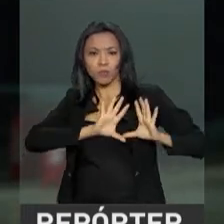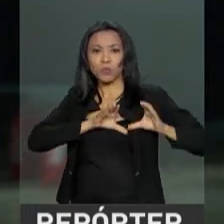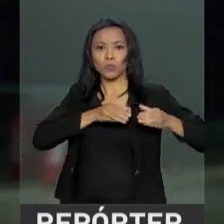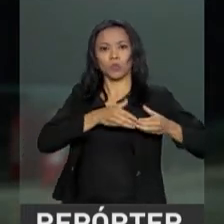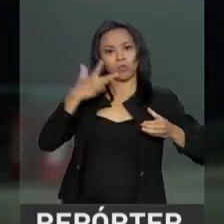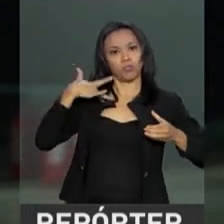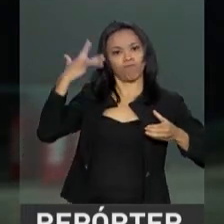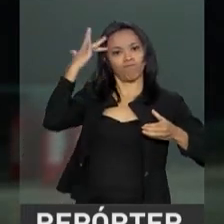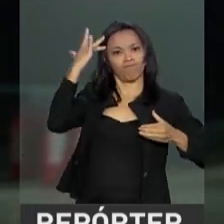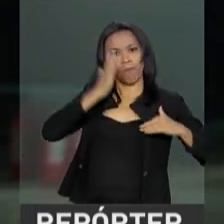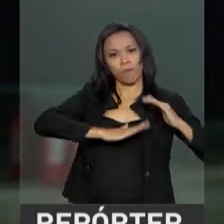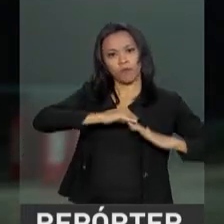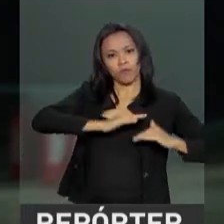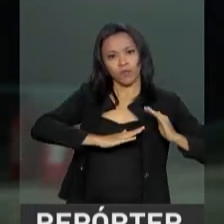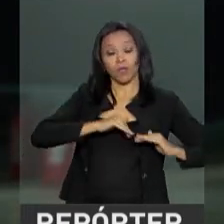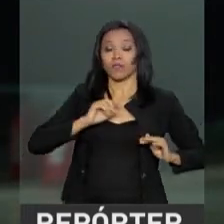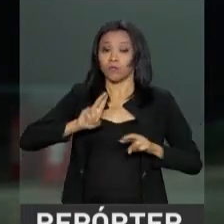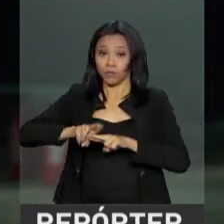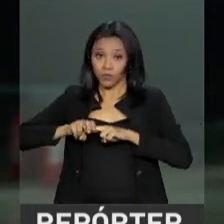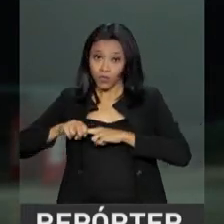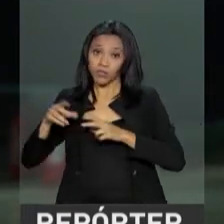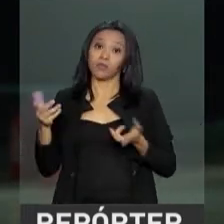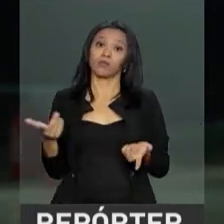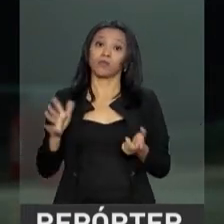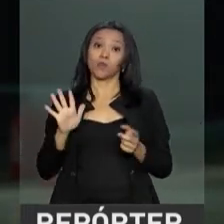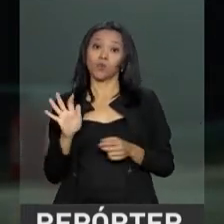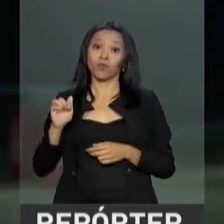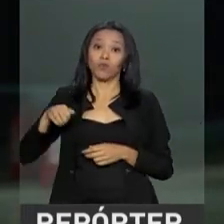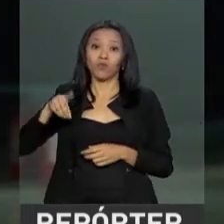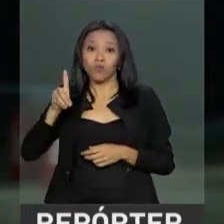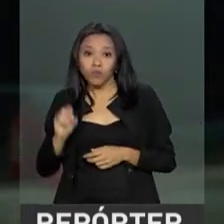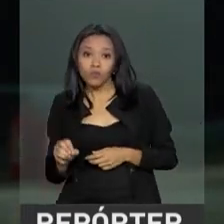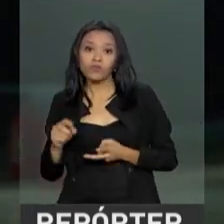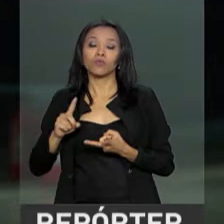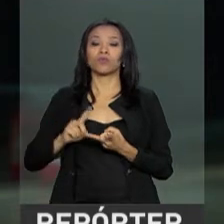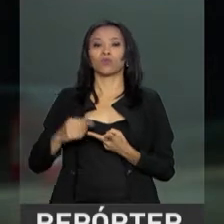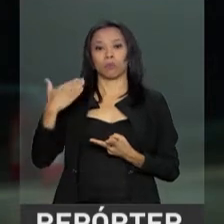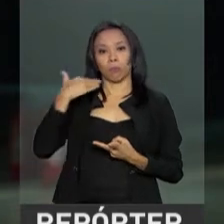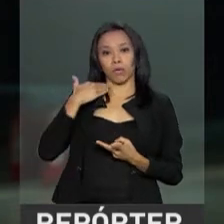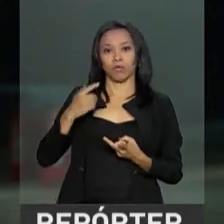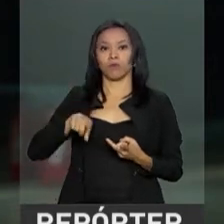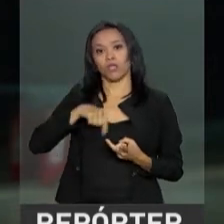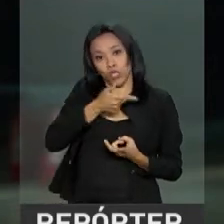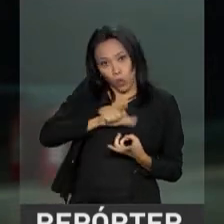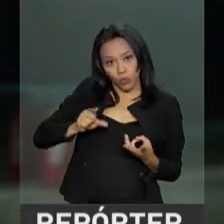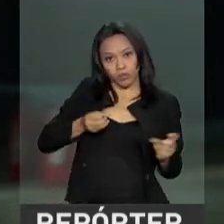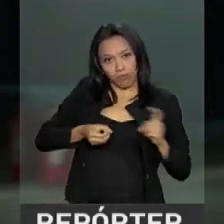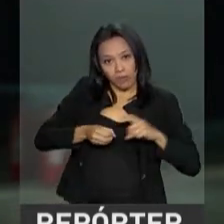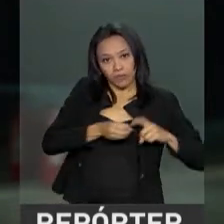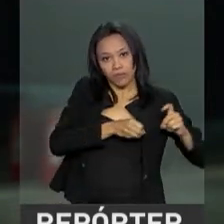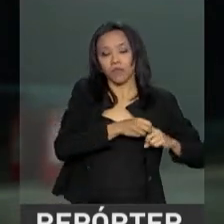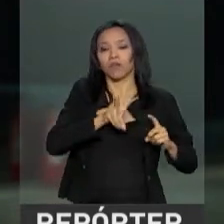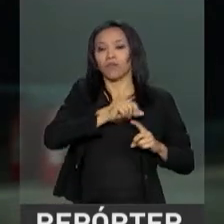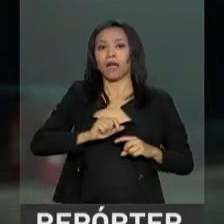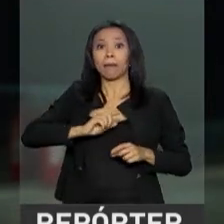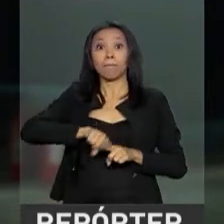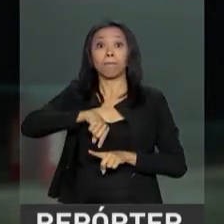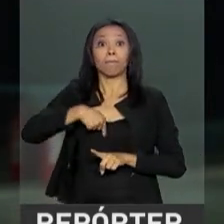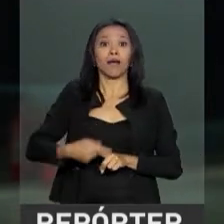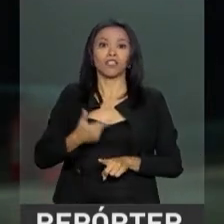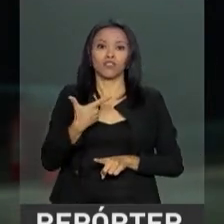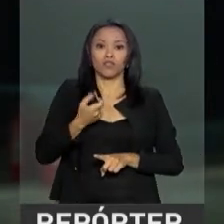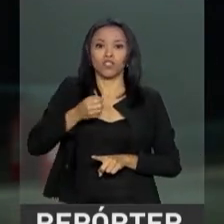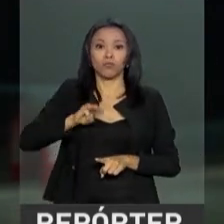para isso o fundo social do banco e parceiros farão investimentos de mais de 20 milhões